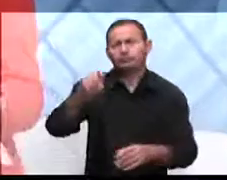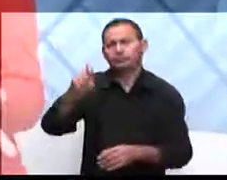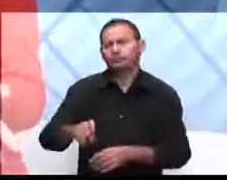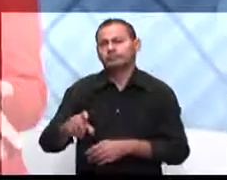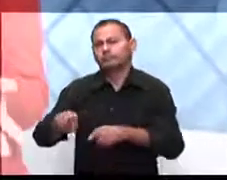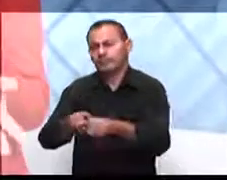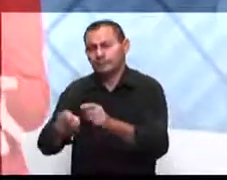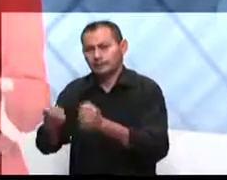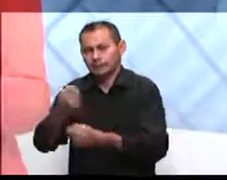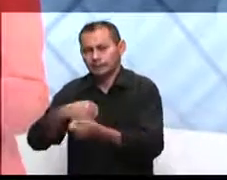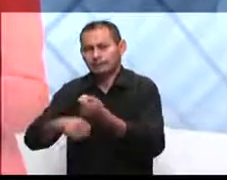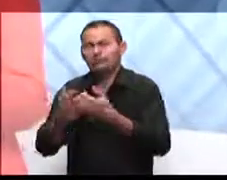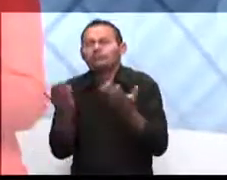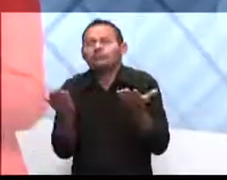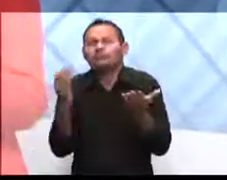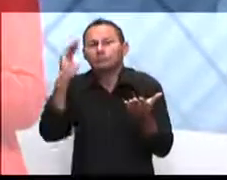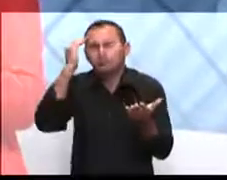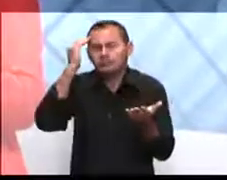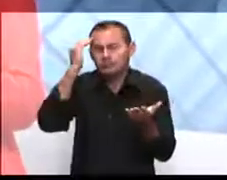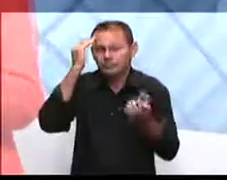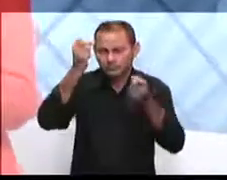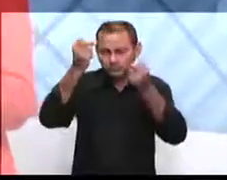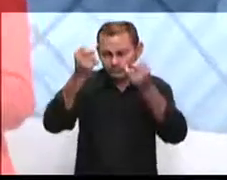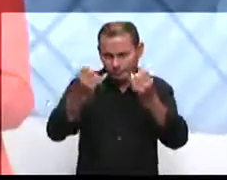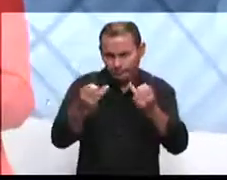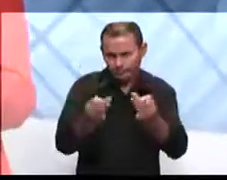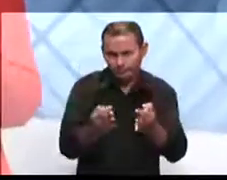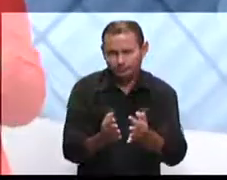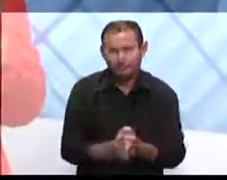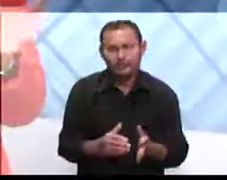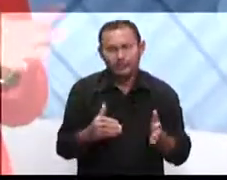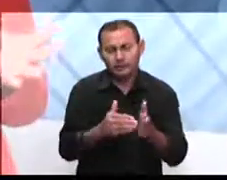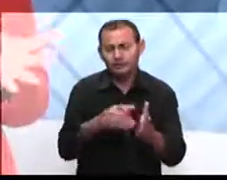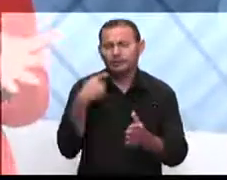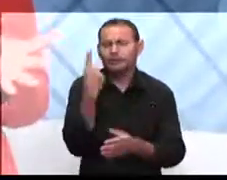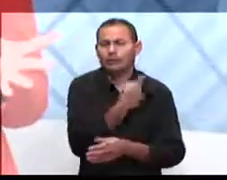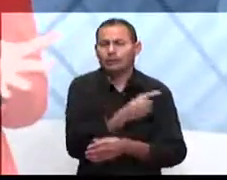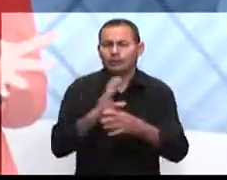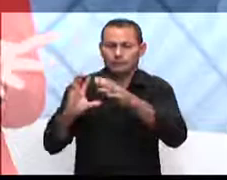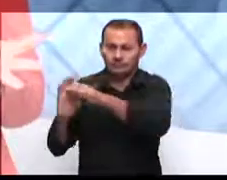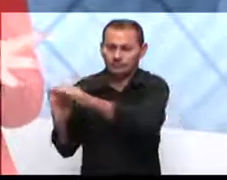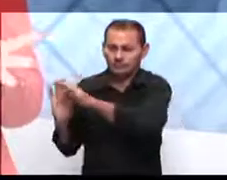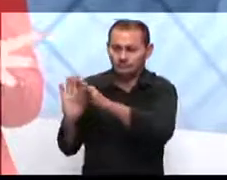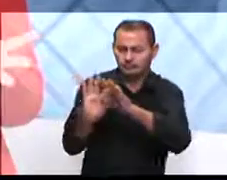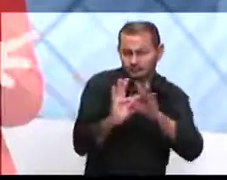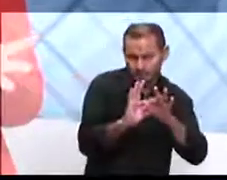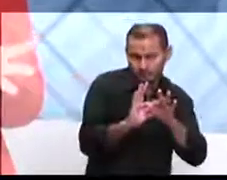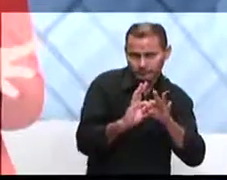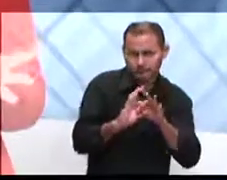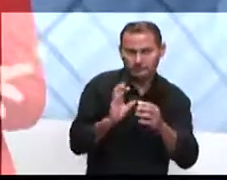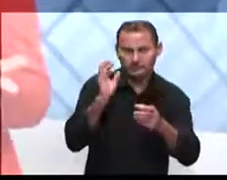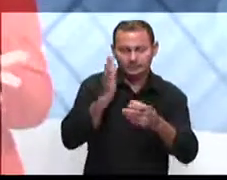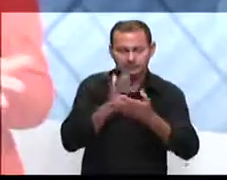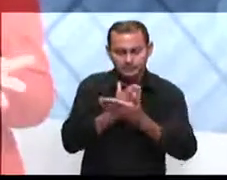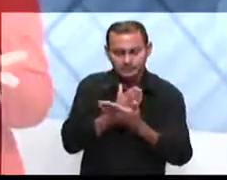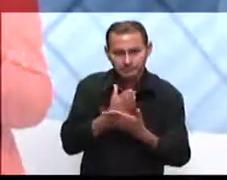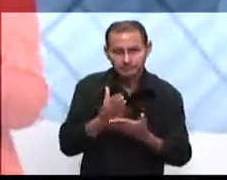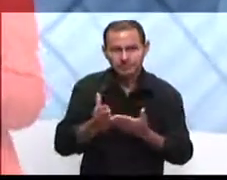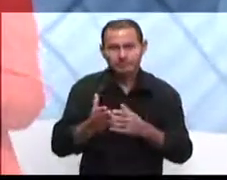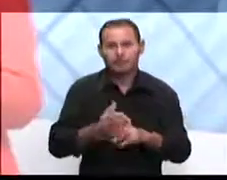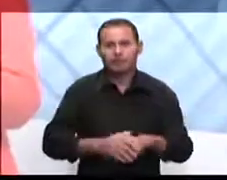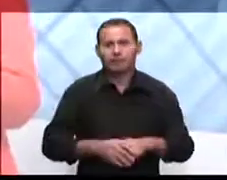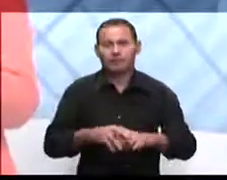de negócios. Então, comentando um pouco a respeito, até para a gente contextualizar e aí adentrar na